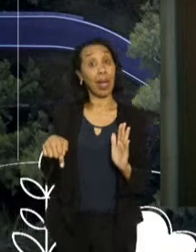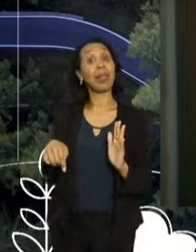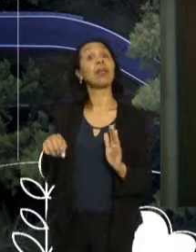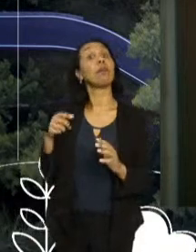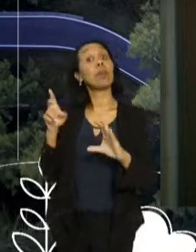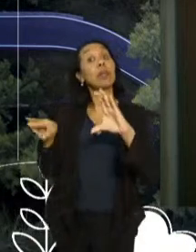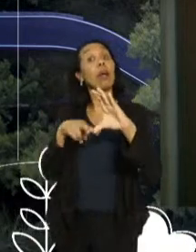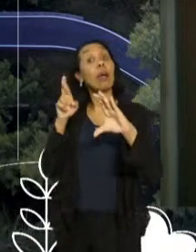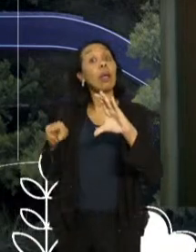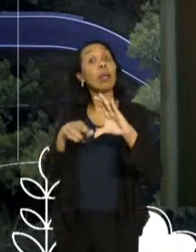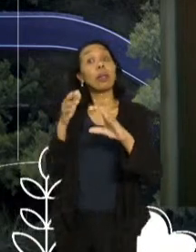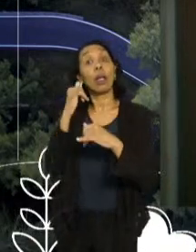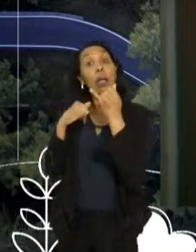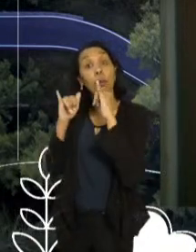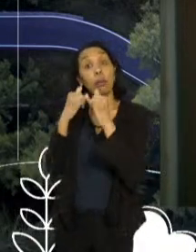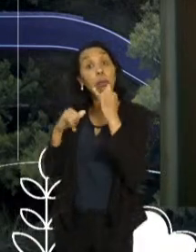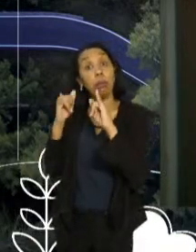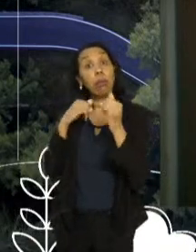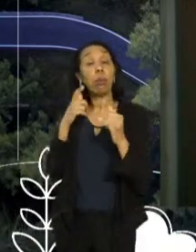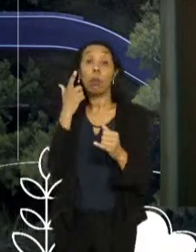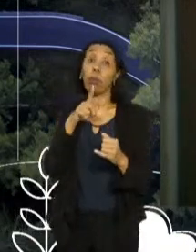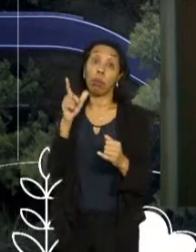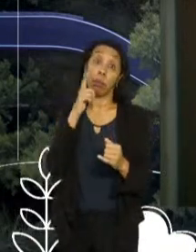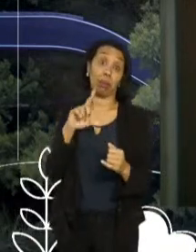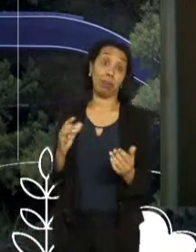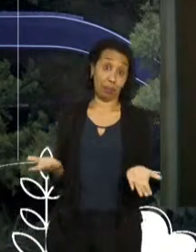nós entendemos que com isso você tem um ganho,